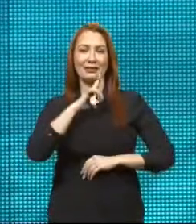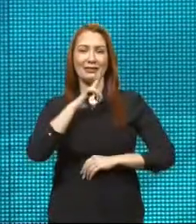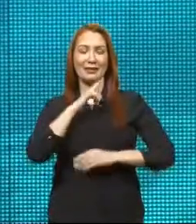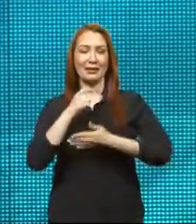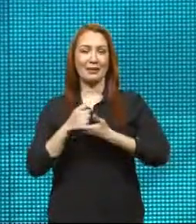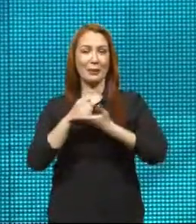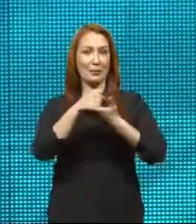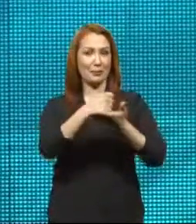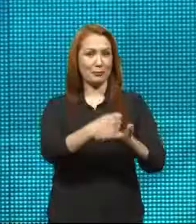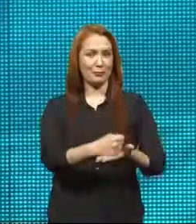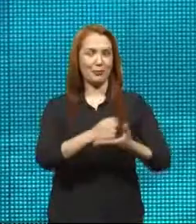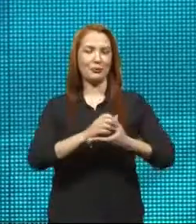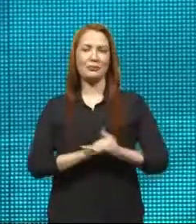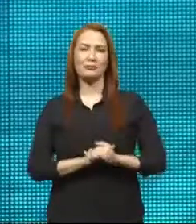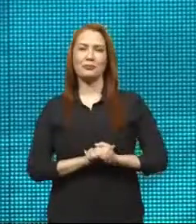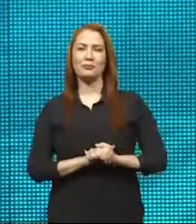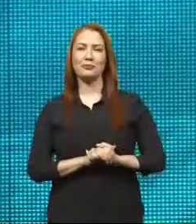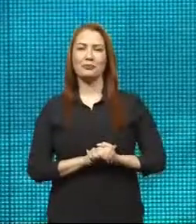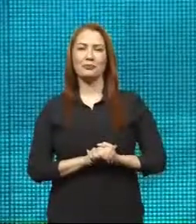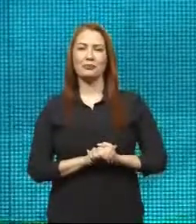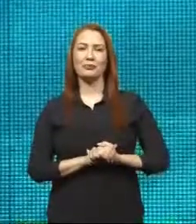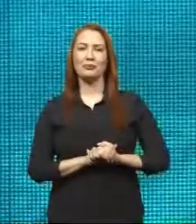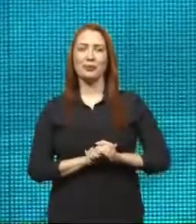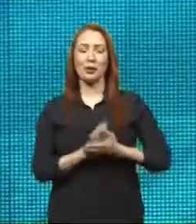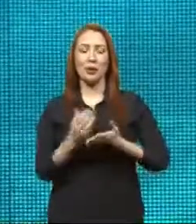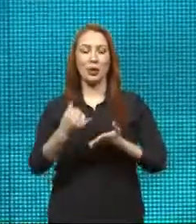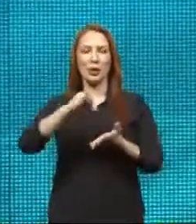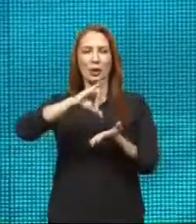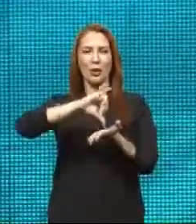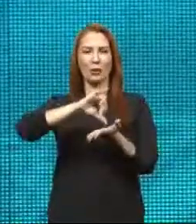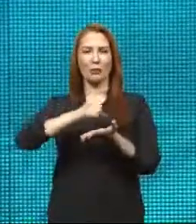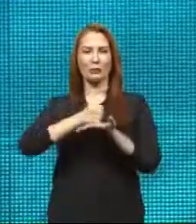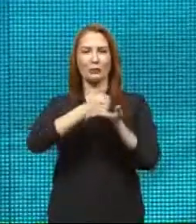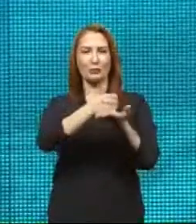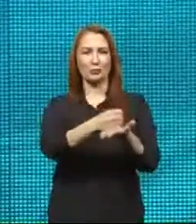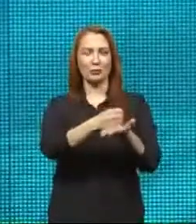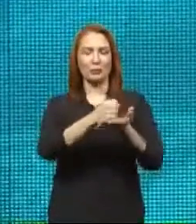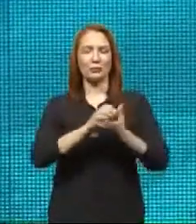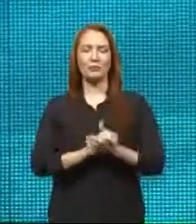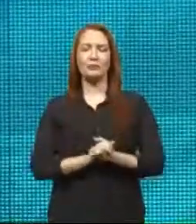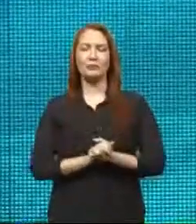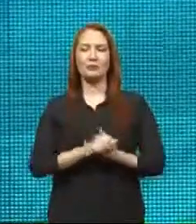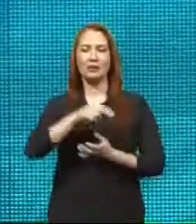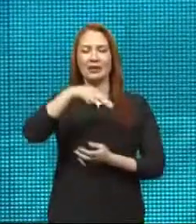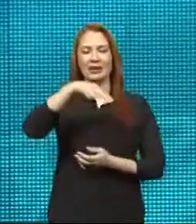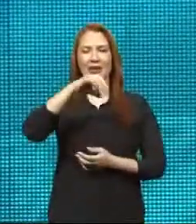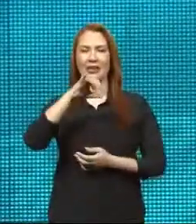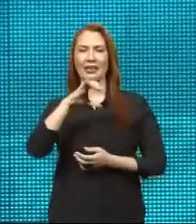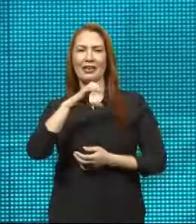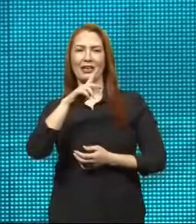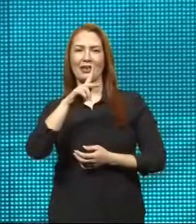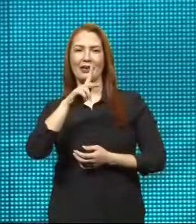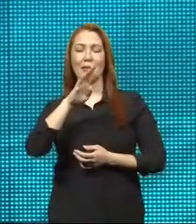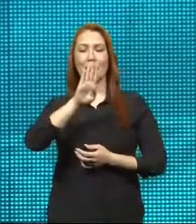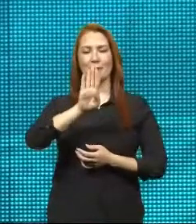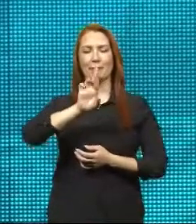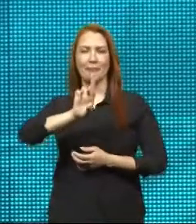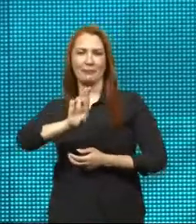do Núcleo de Informação e Comunicação do Ponto BR, o NIC-BR. Esse